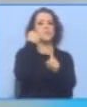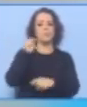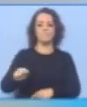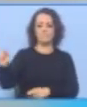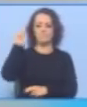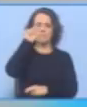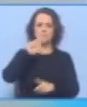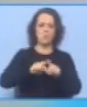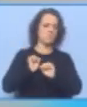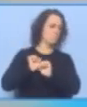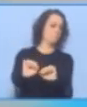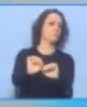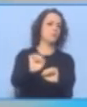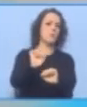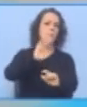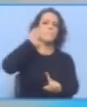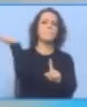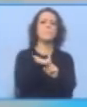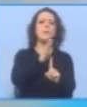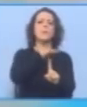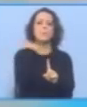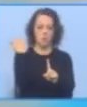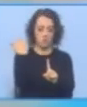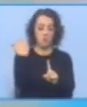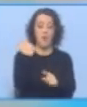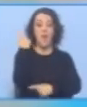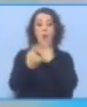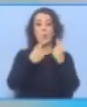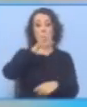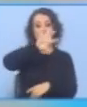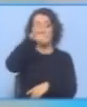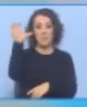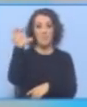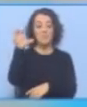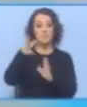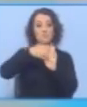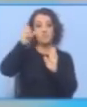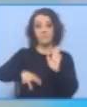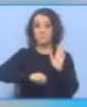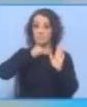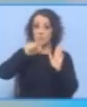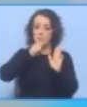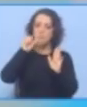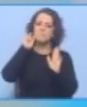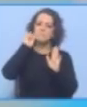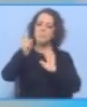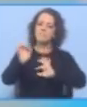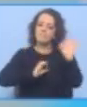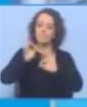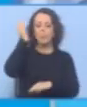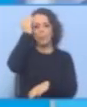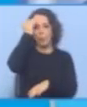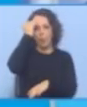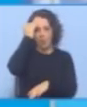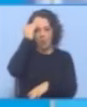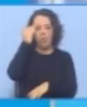de facto a pena de morte e naqueles em que legalmente isso ainda não é possível para desenvolverem uma moratória. Sim. Que avanço